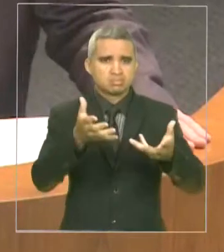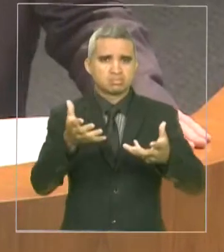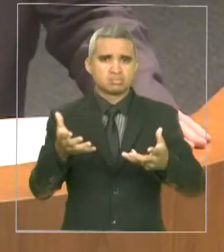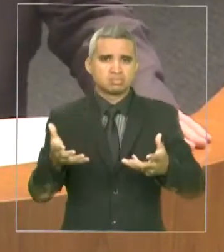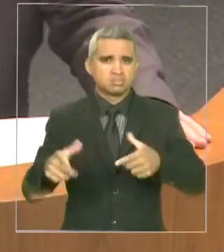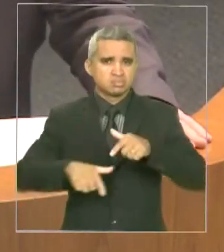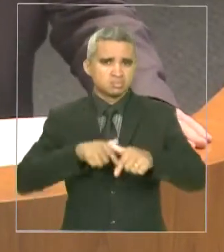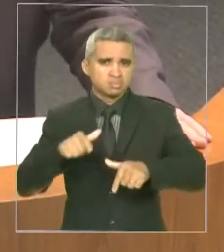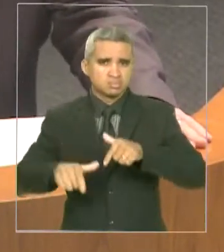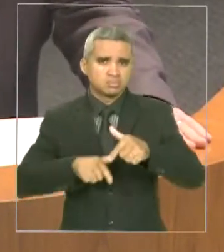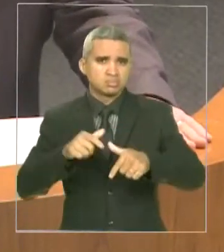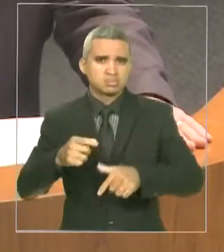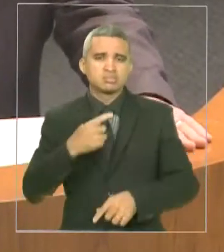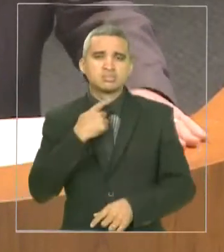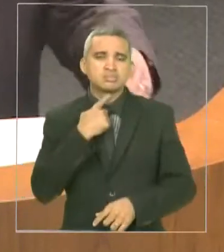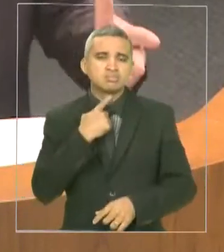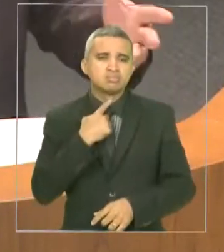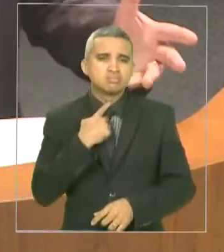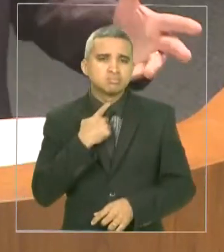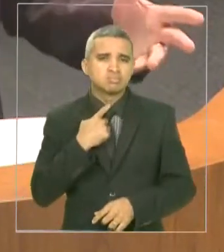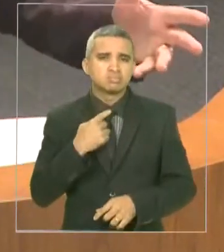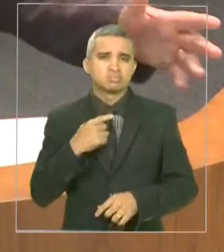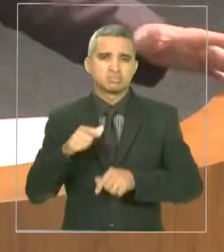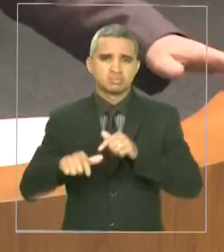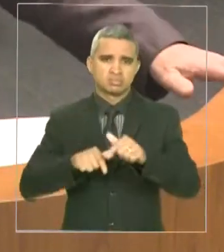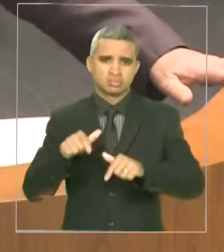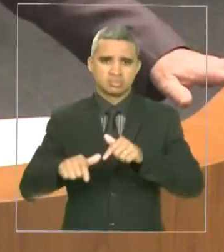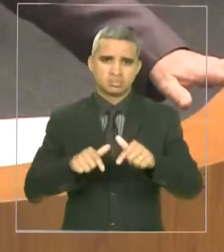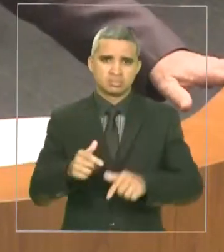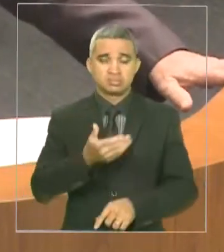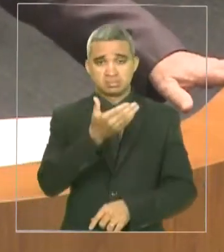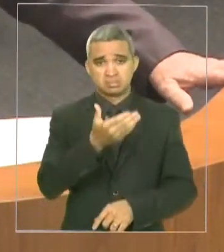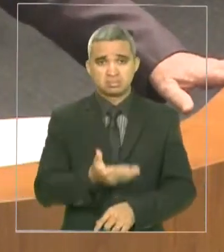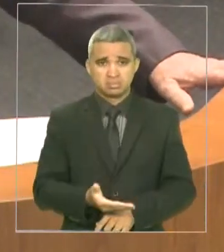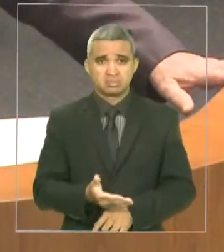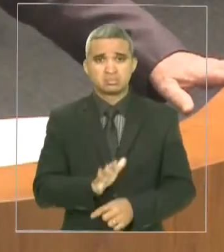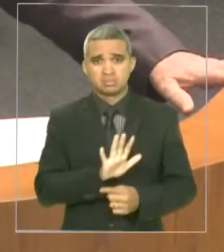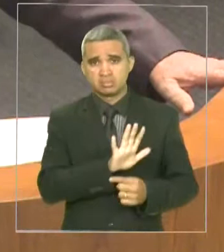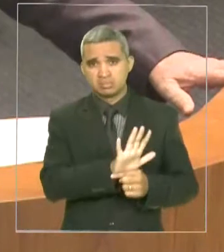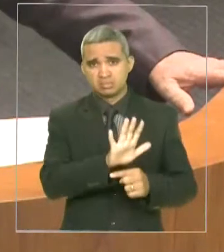fazer, e tem feito a diferença